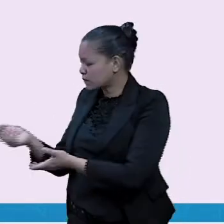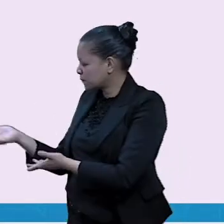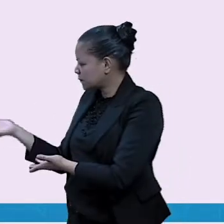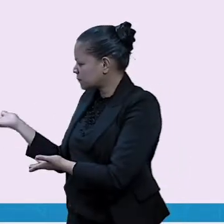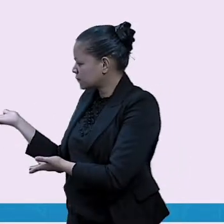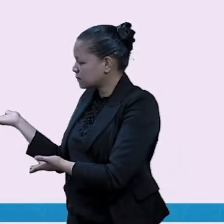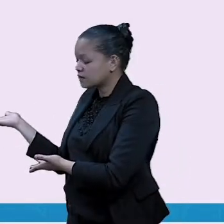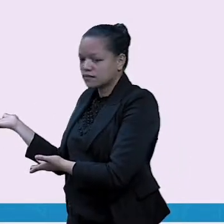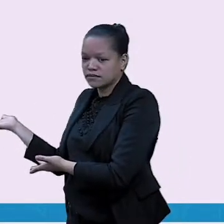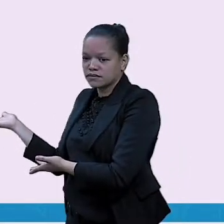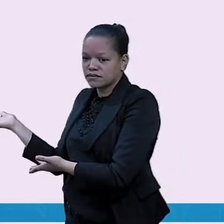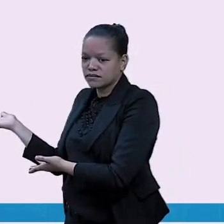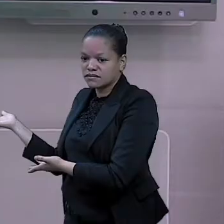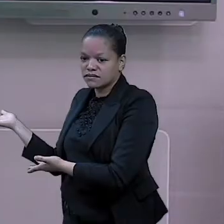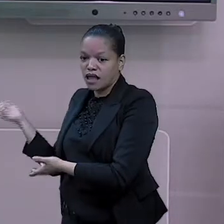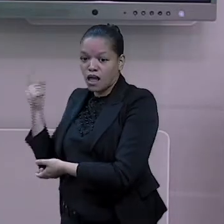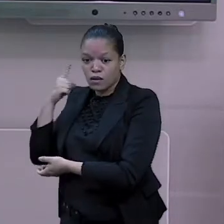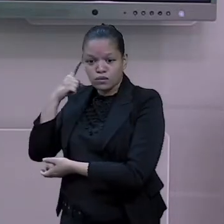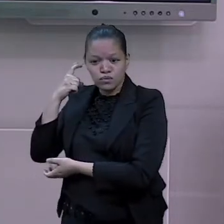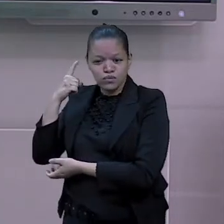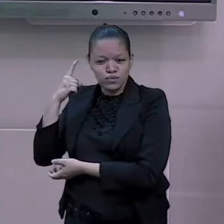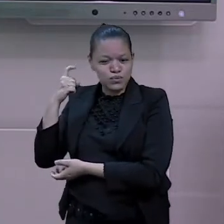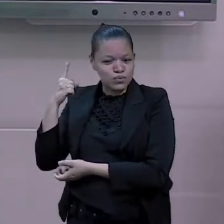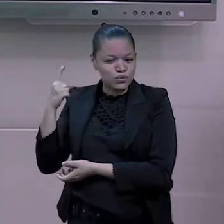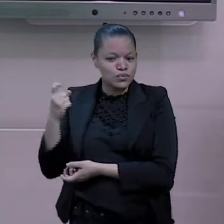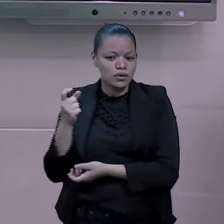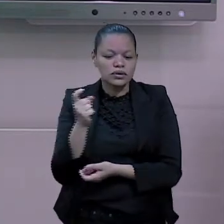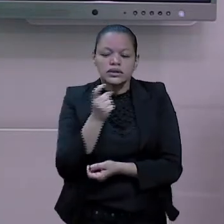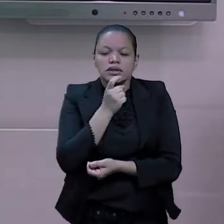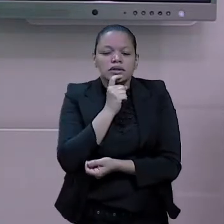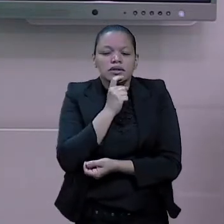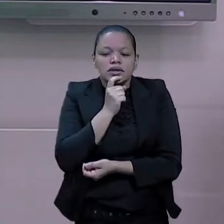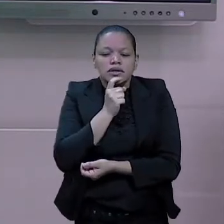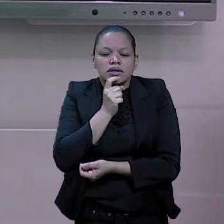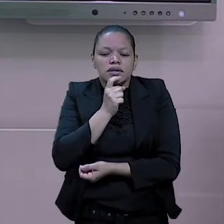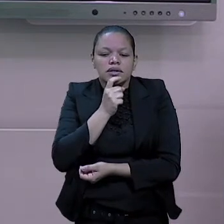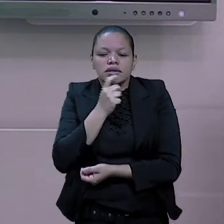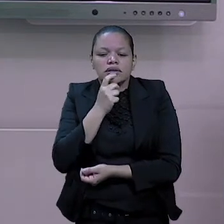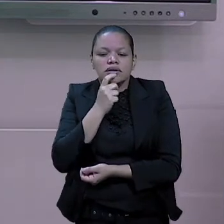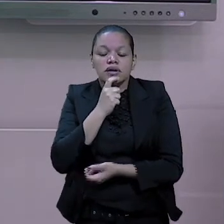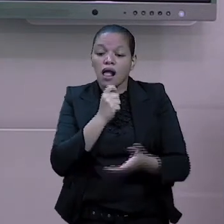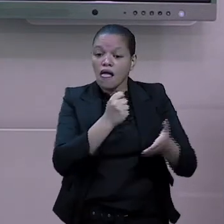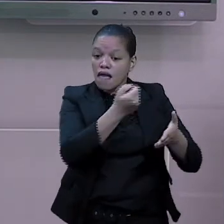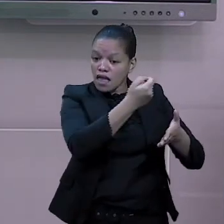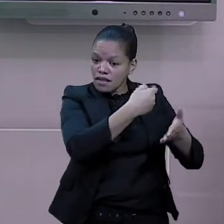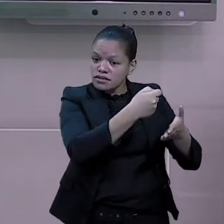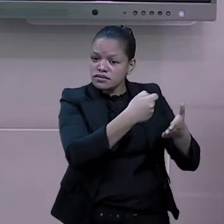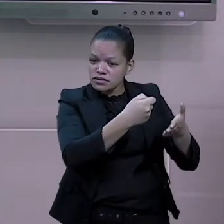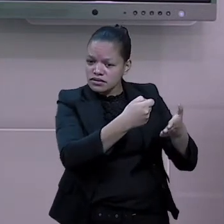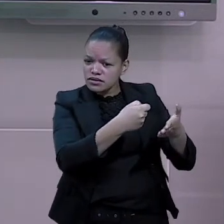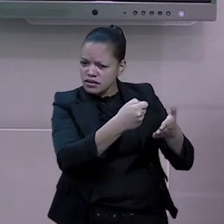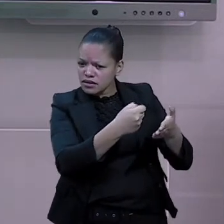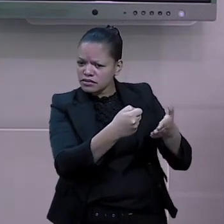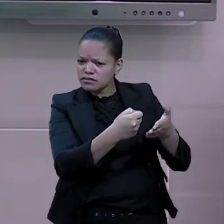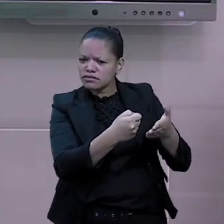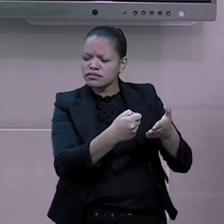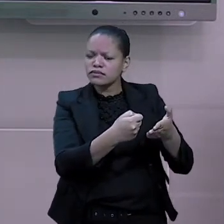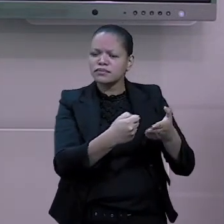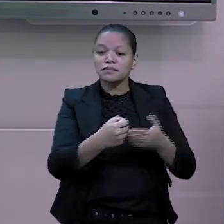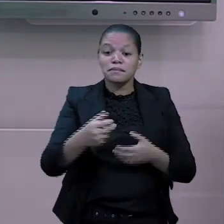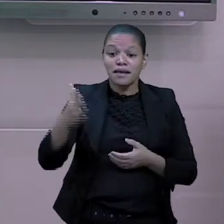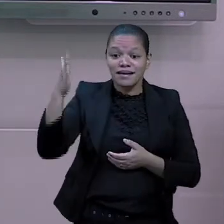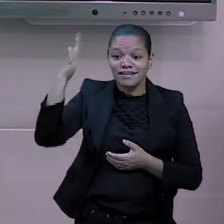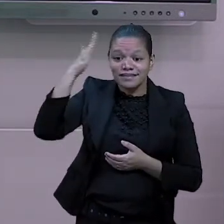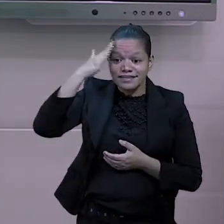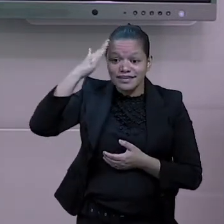esse som, ele é escrito lá na nossa história em quadrinho para você entender que aquele